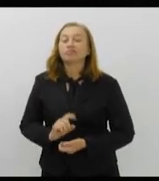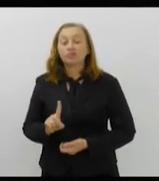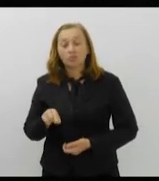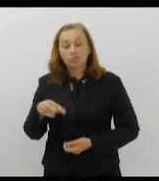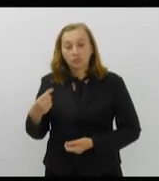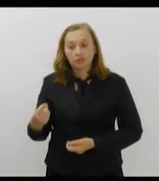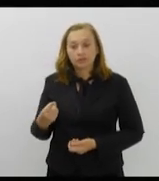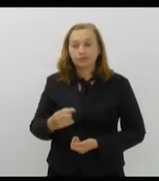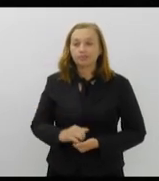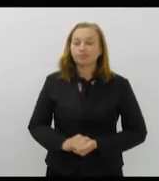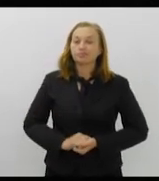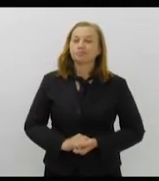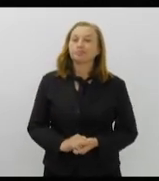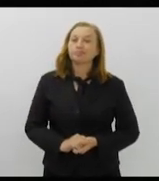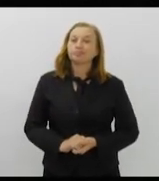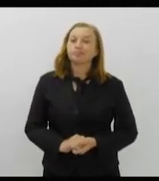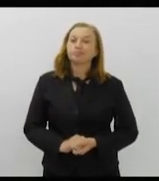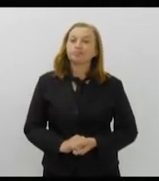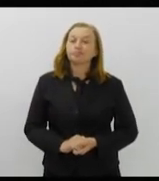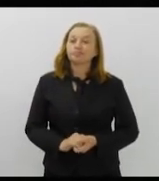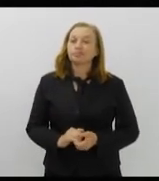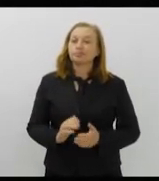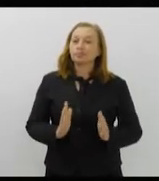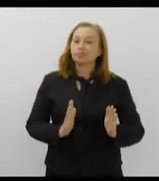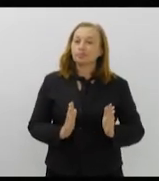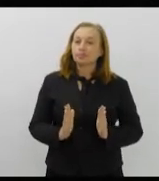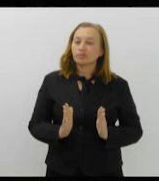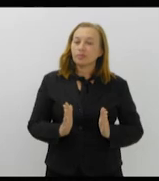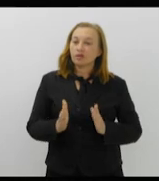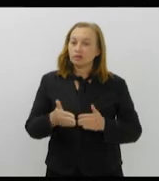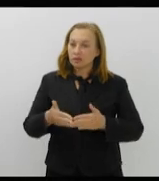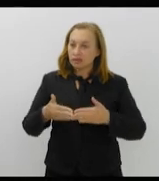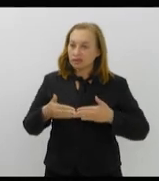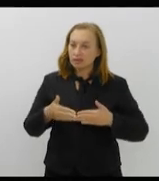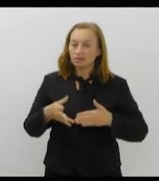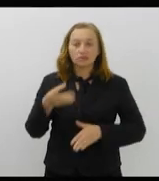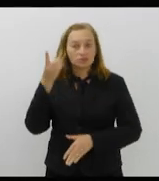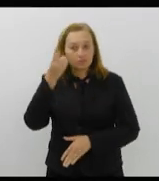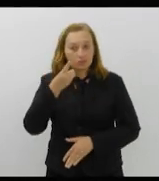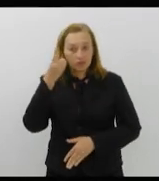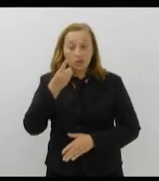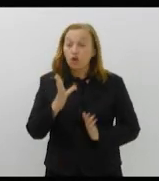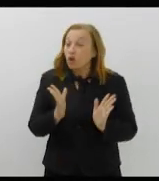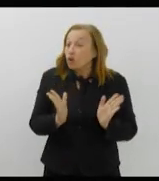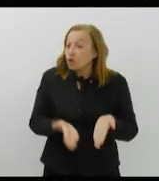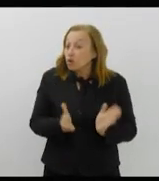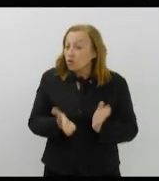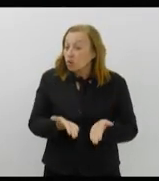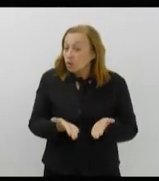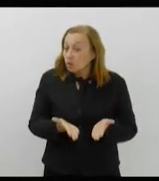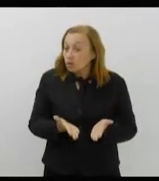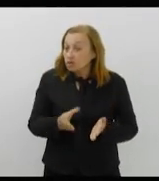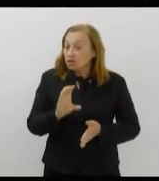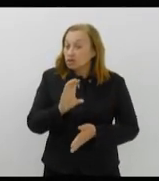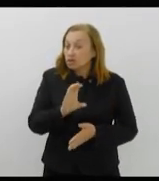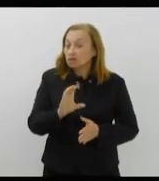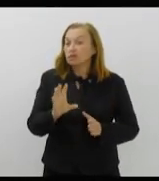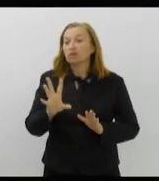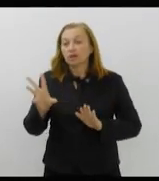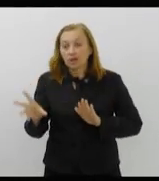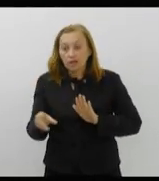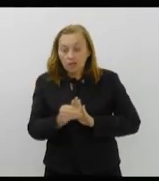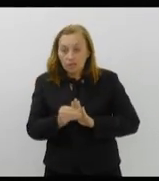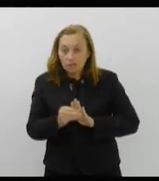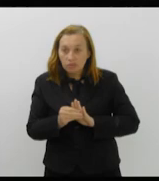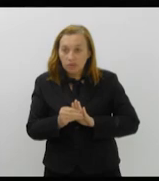seguida veio o recesso e hoje a recebeu emendas na volta do